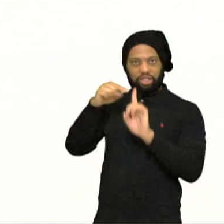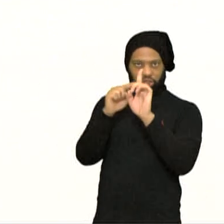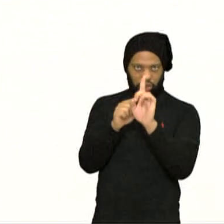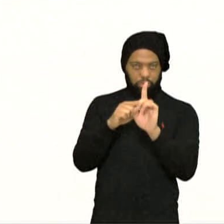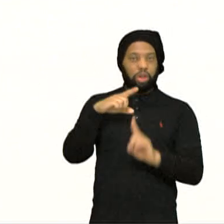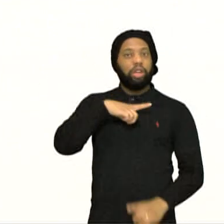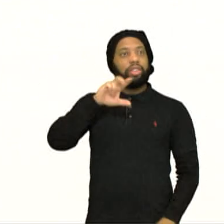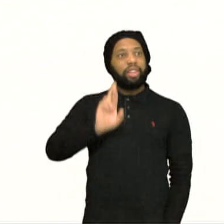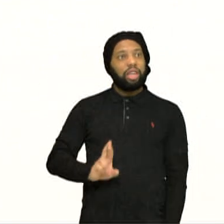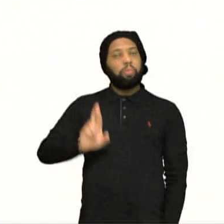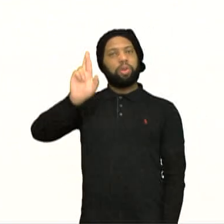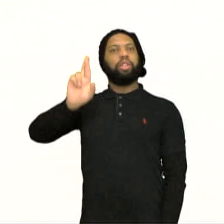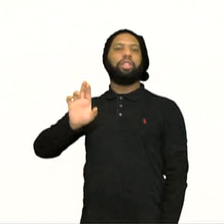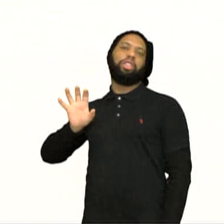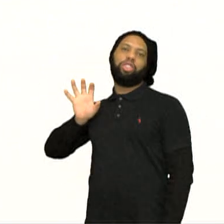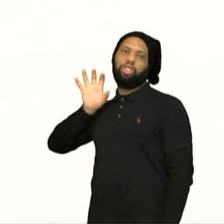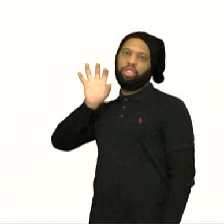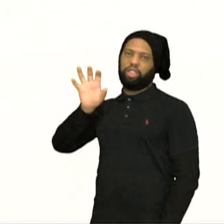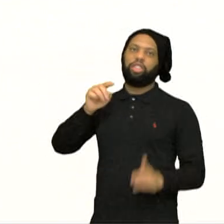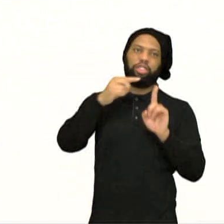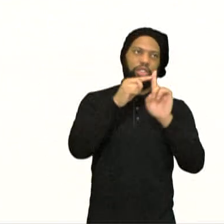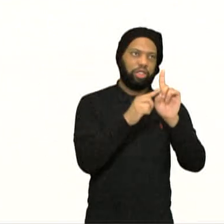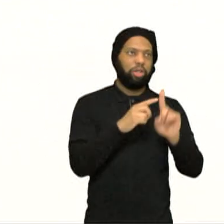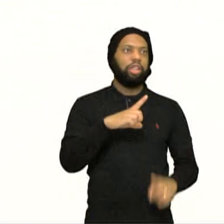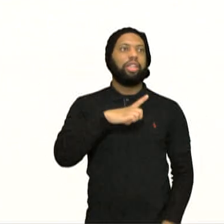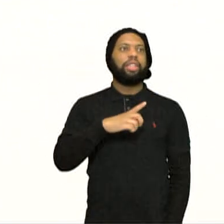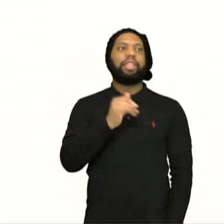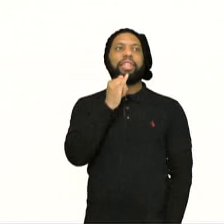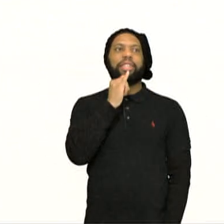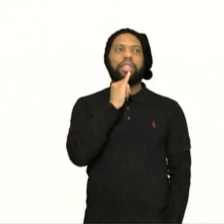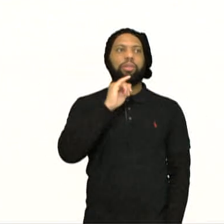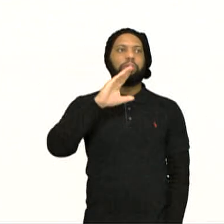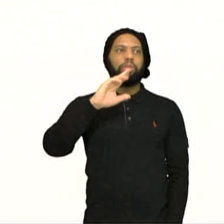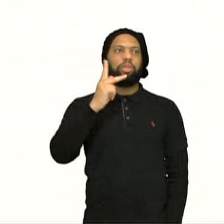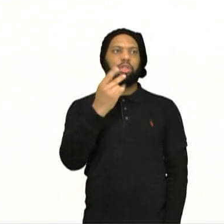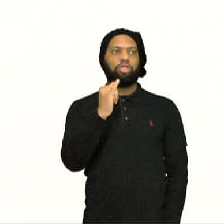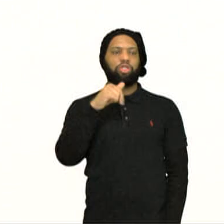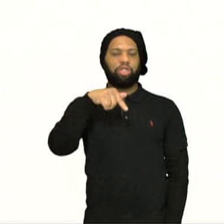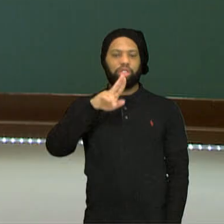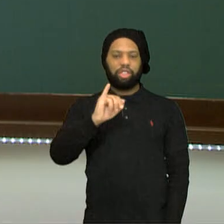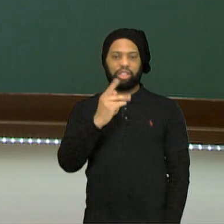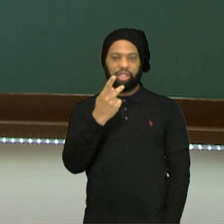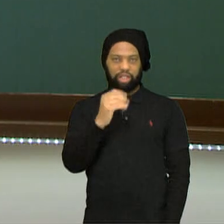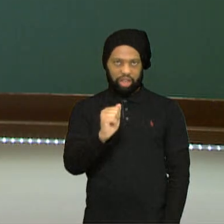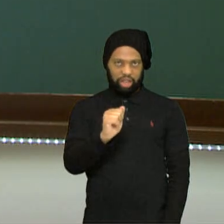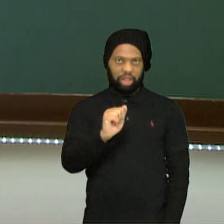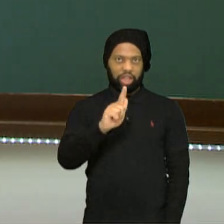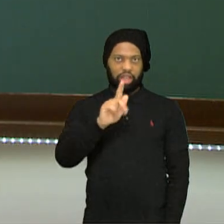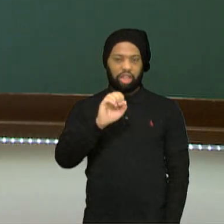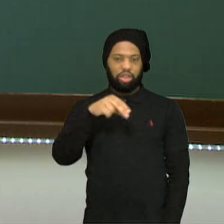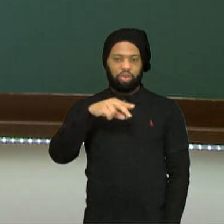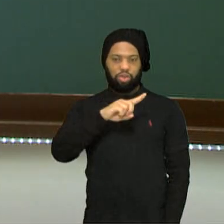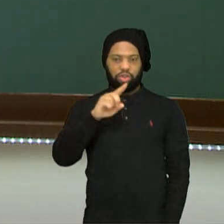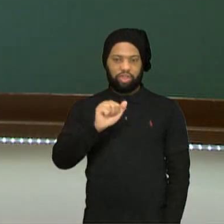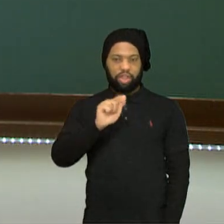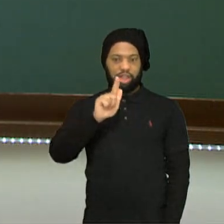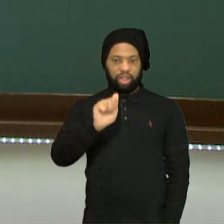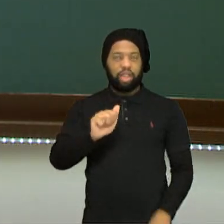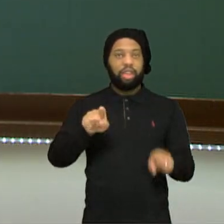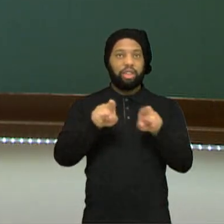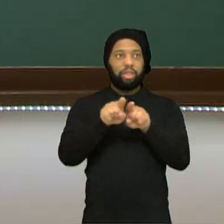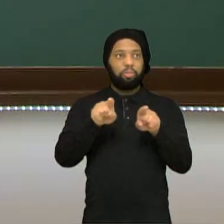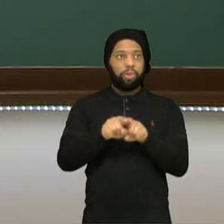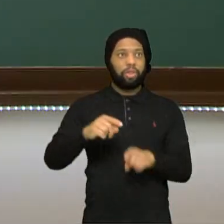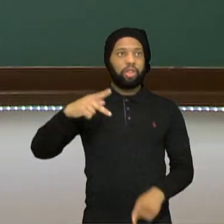desse estilo, né? Então a gente tem exemplos aqui da Chiquinha Gonzaga e o Pixinguinha. Então são representantes da música do choro, que é